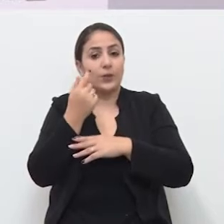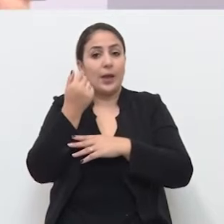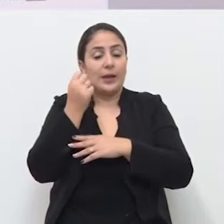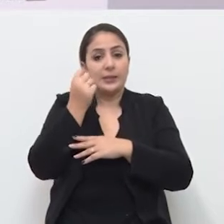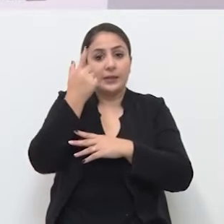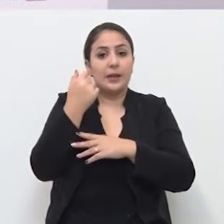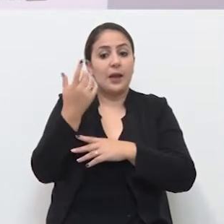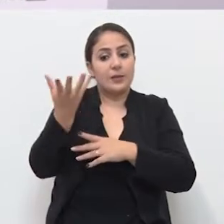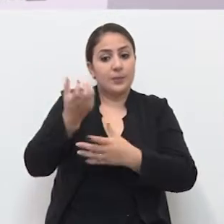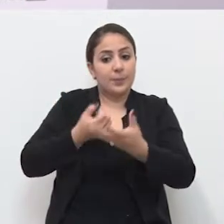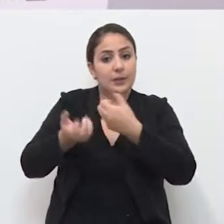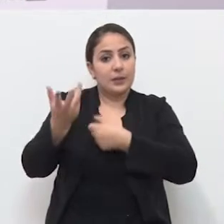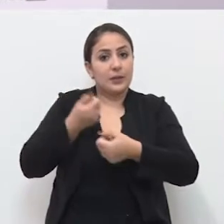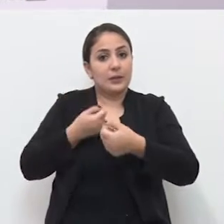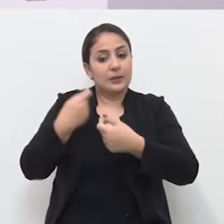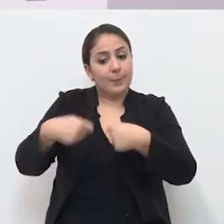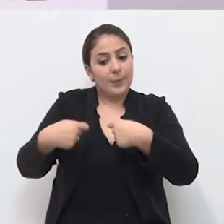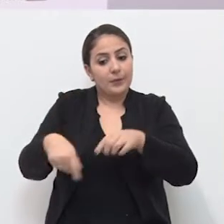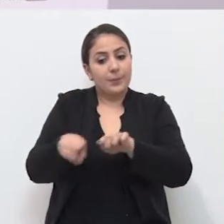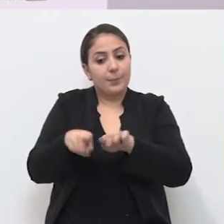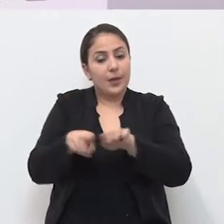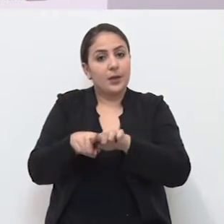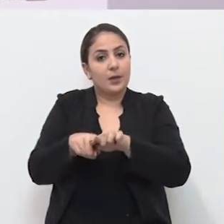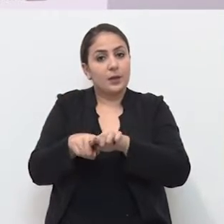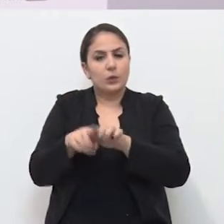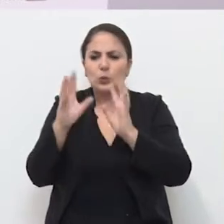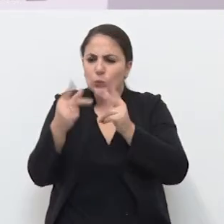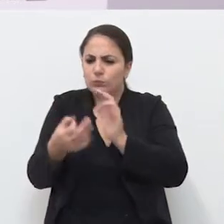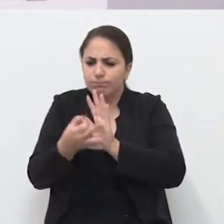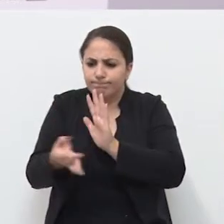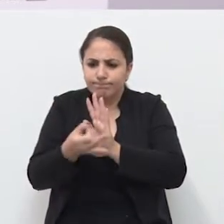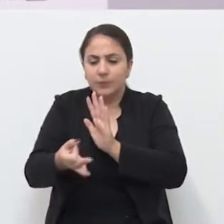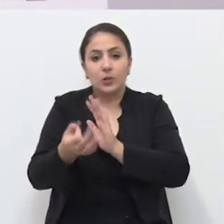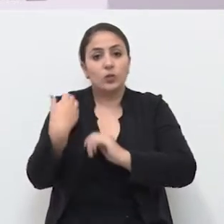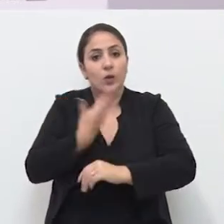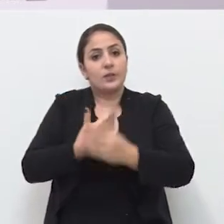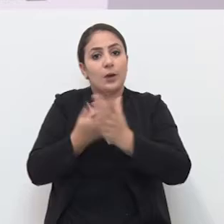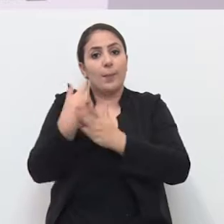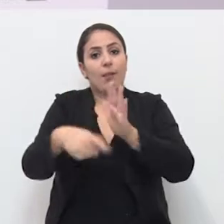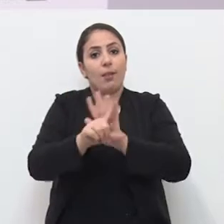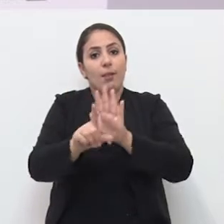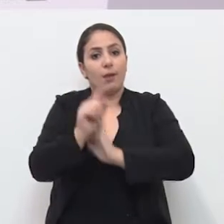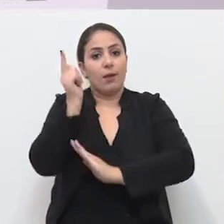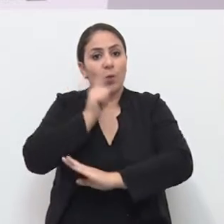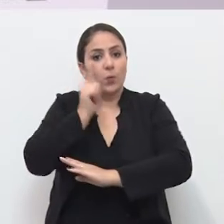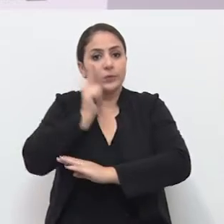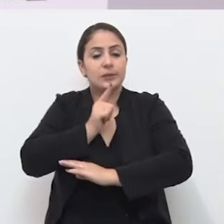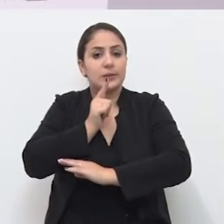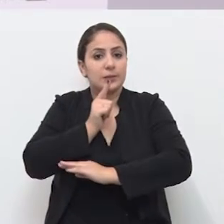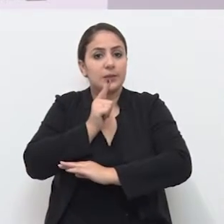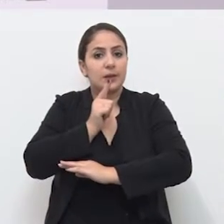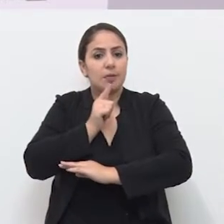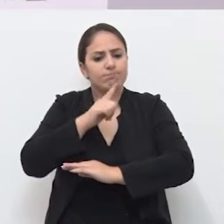as demandas, recebendo as sugestões. E é isso que nós vamos fazer nesse sentido para construir uma legislação que possa